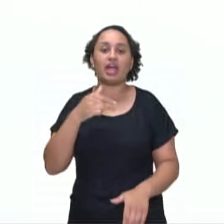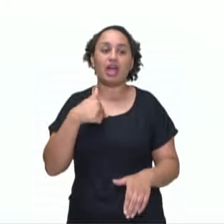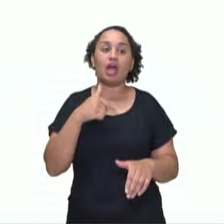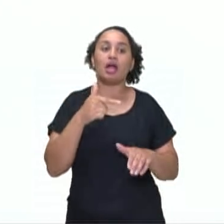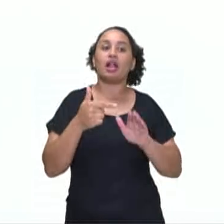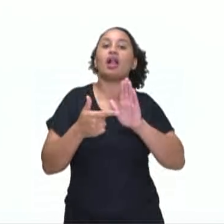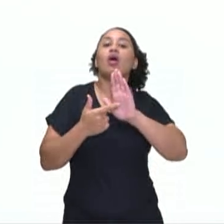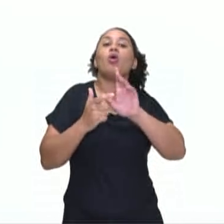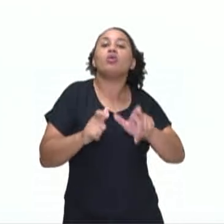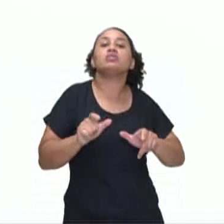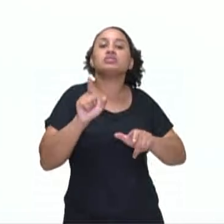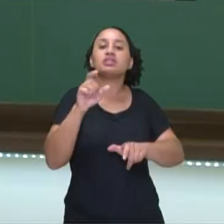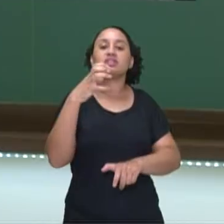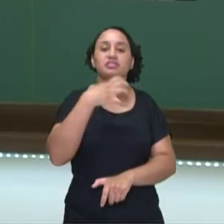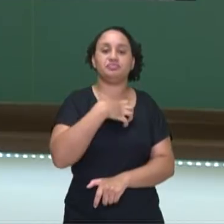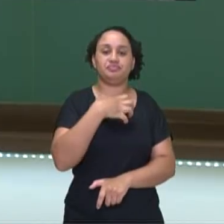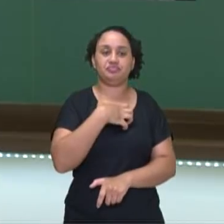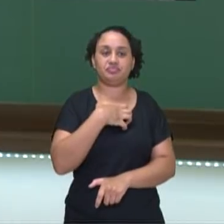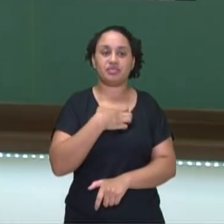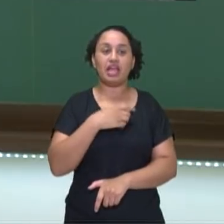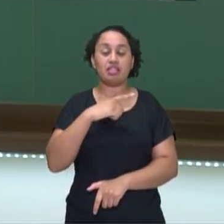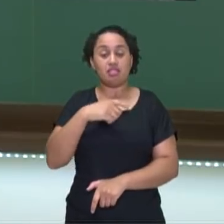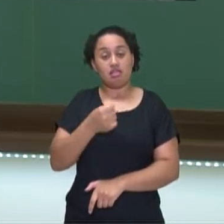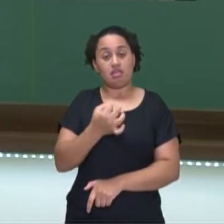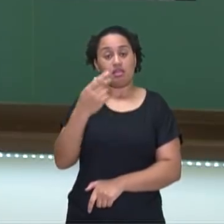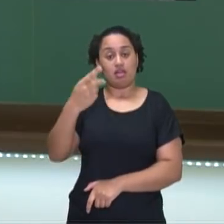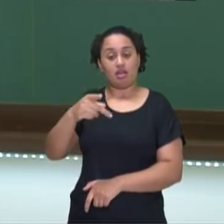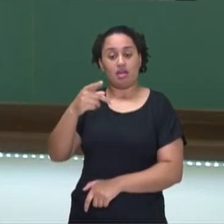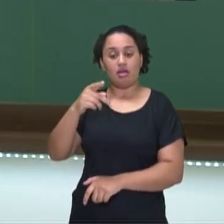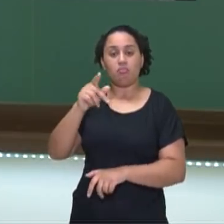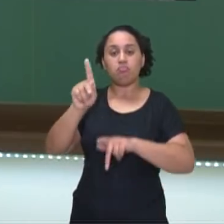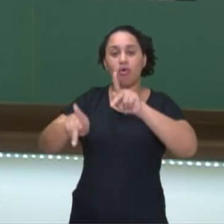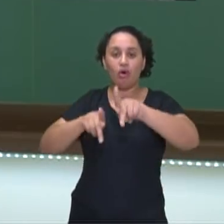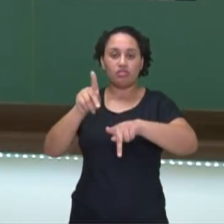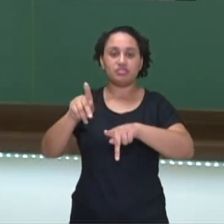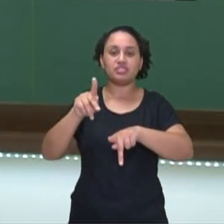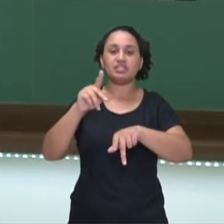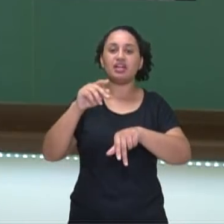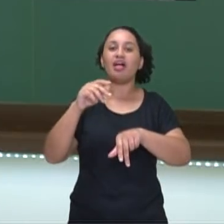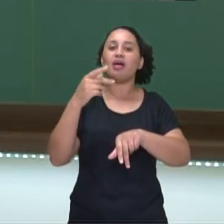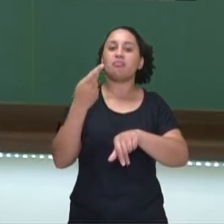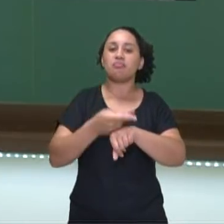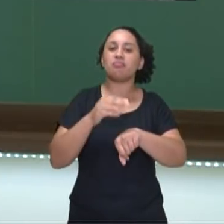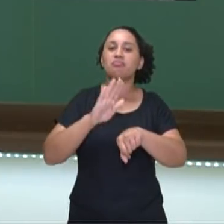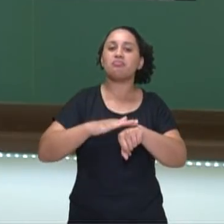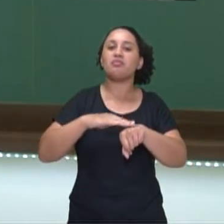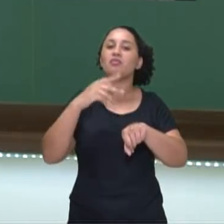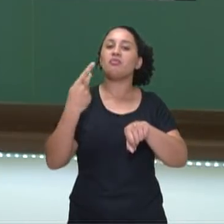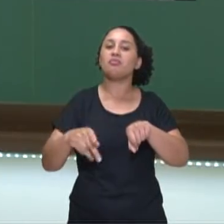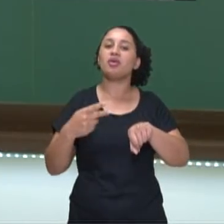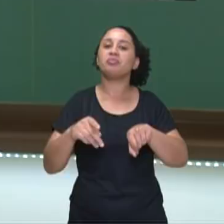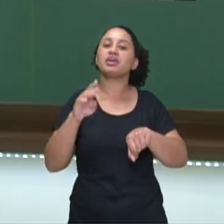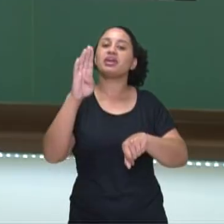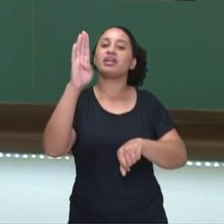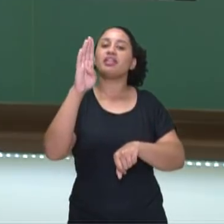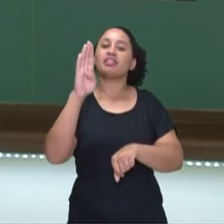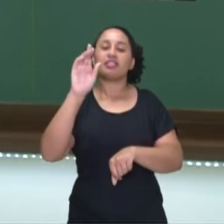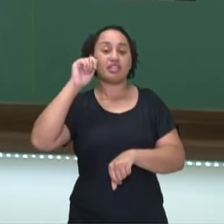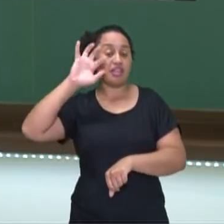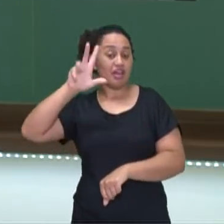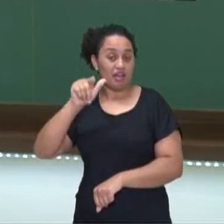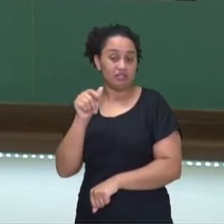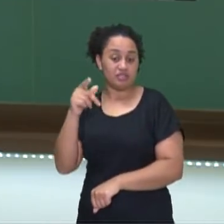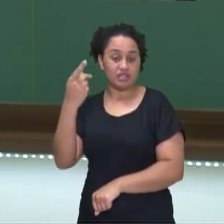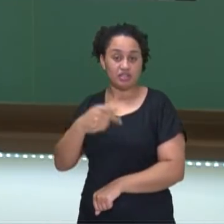mas Salvador, na Bahia, é o principal polo de irradiação dessa cultura de matriz africana no